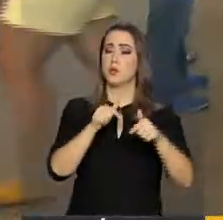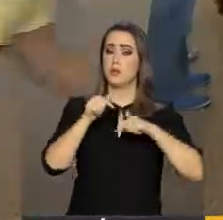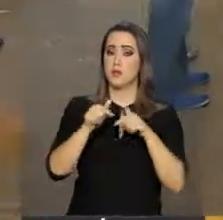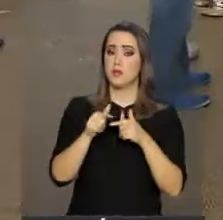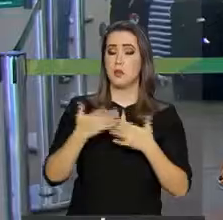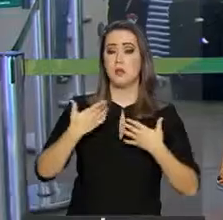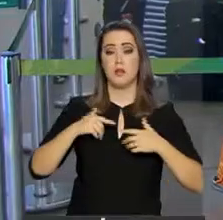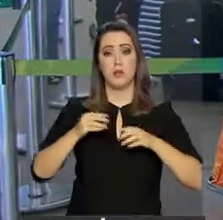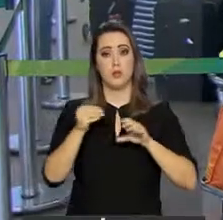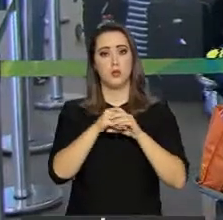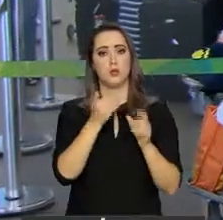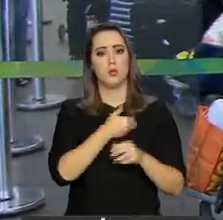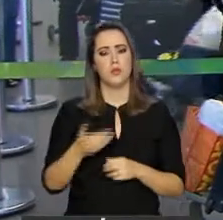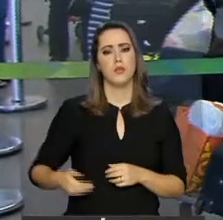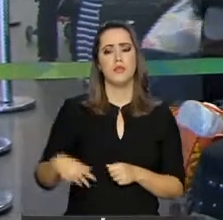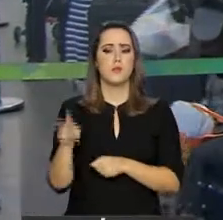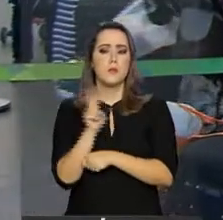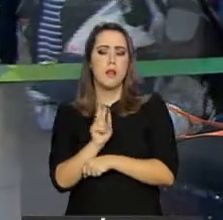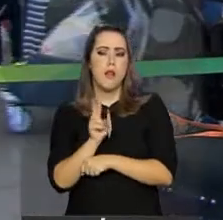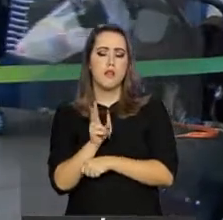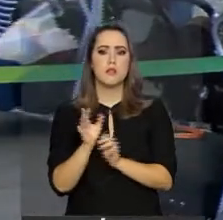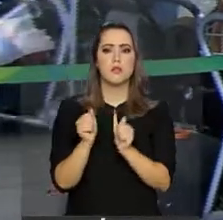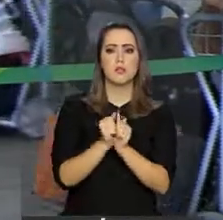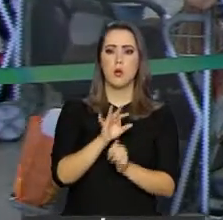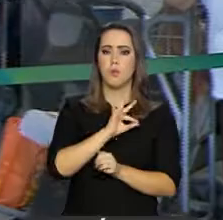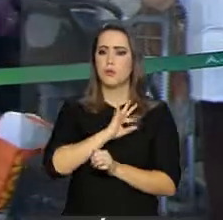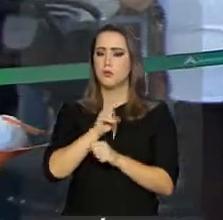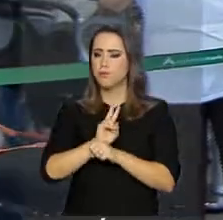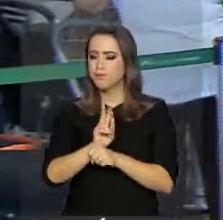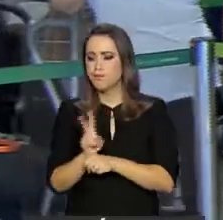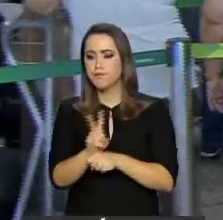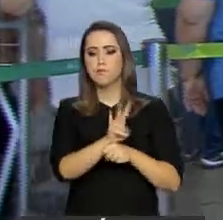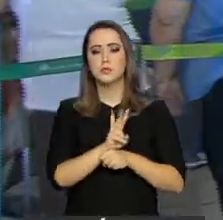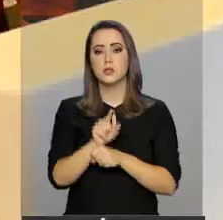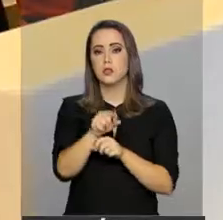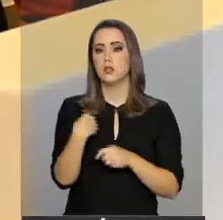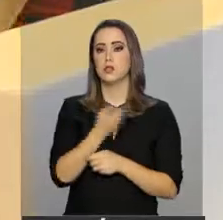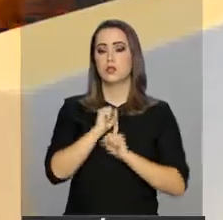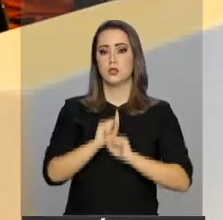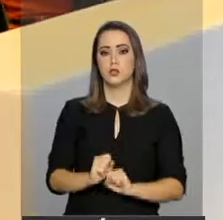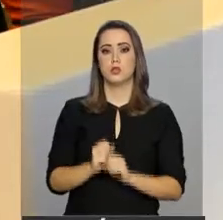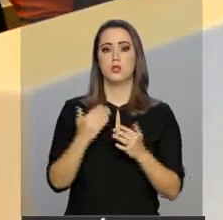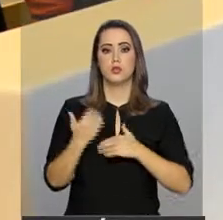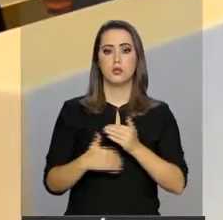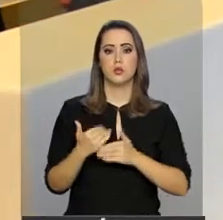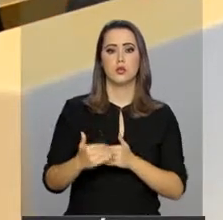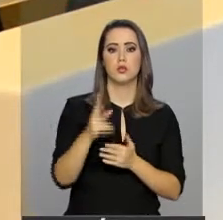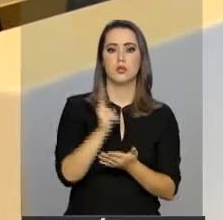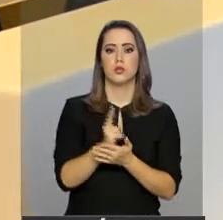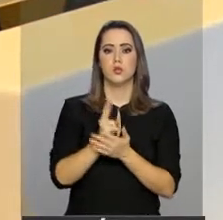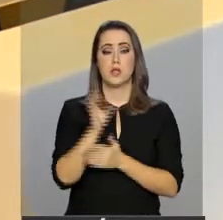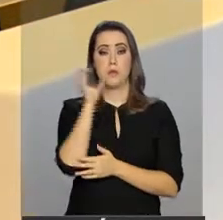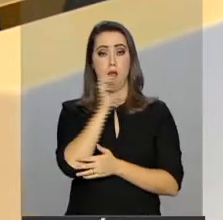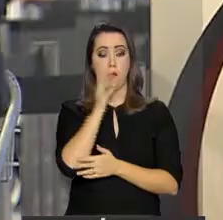serviços públicos de fiscalização alfama ea vigilância para que a gente possa manter a mesma